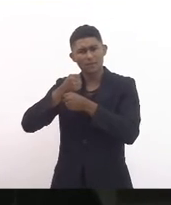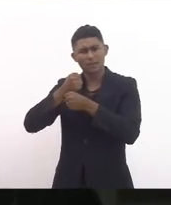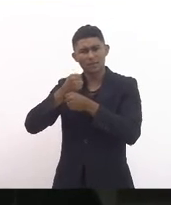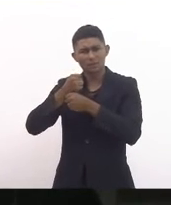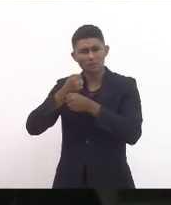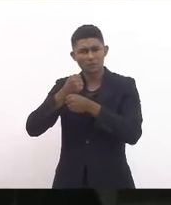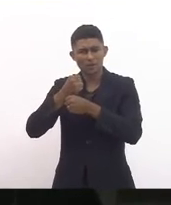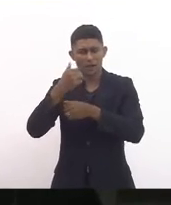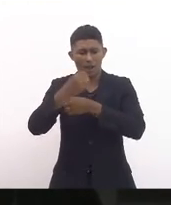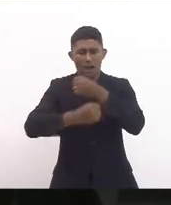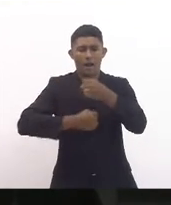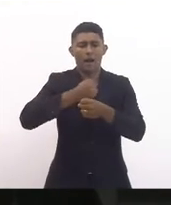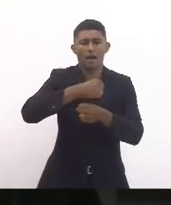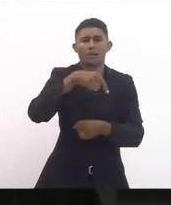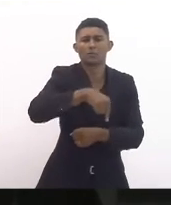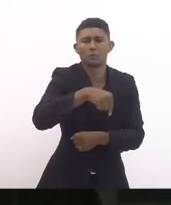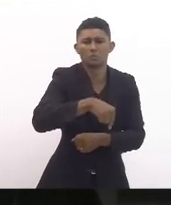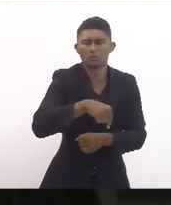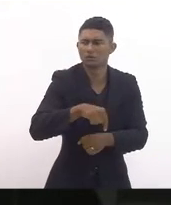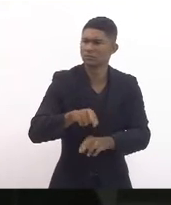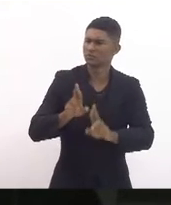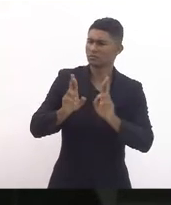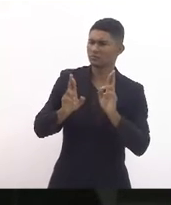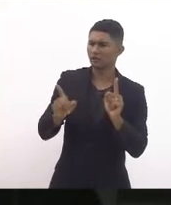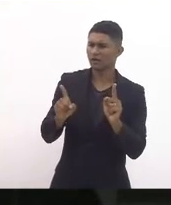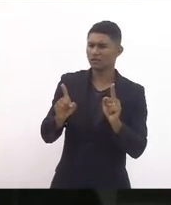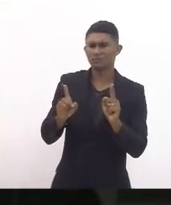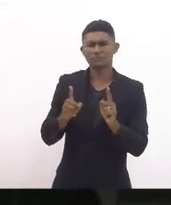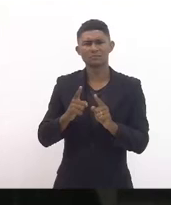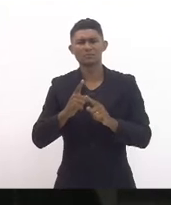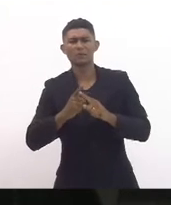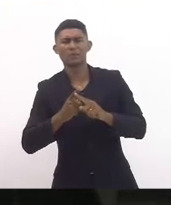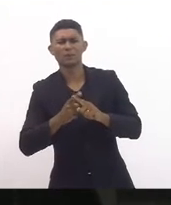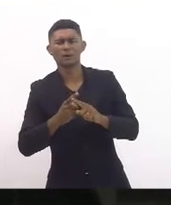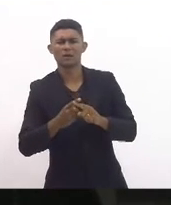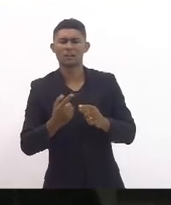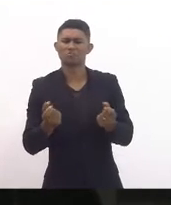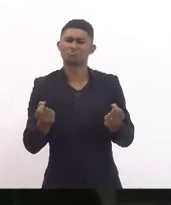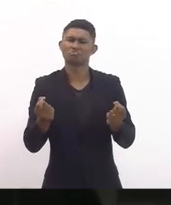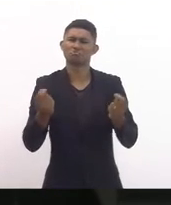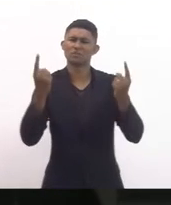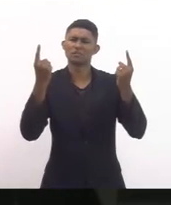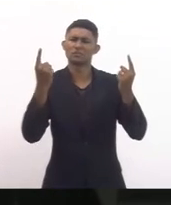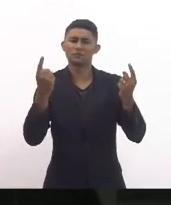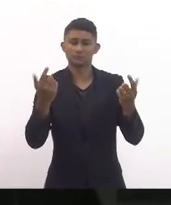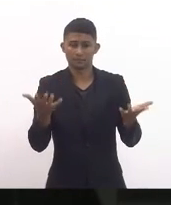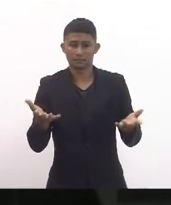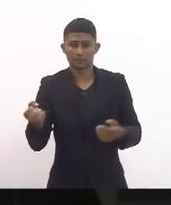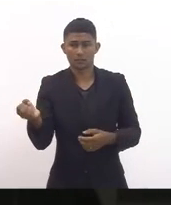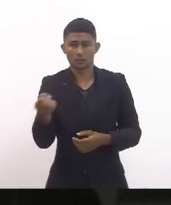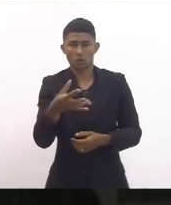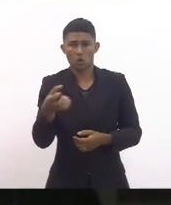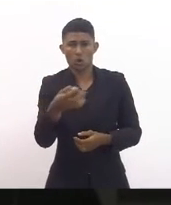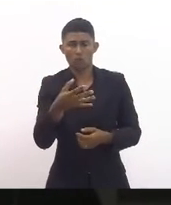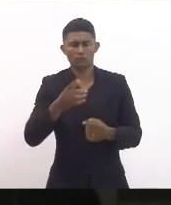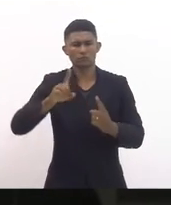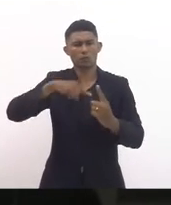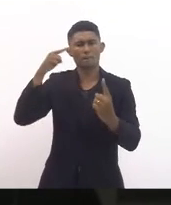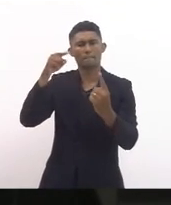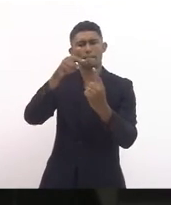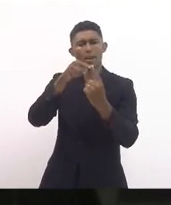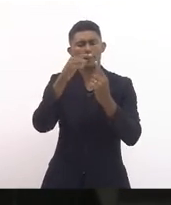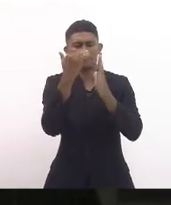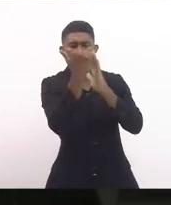nesses eixos novos é uma calamidade que nada fala com coisa